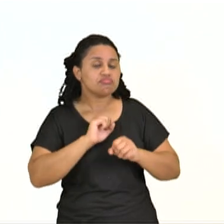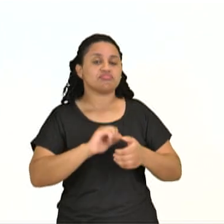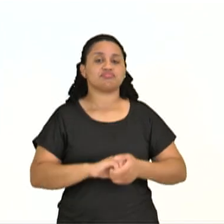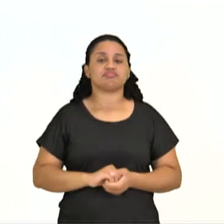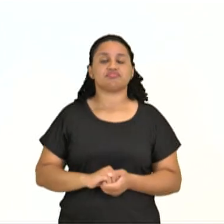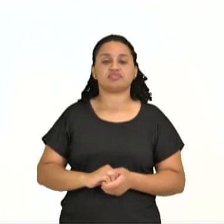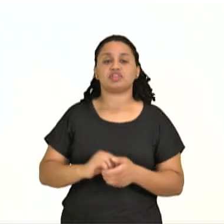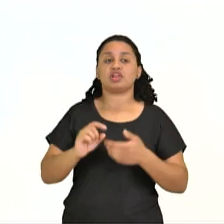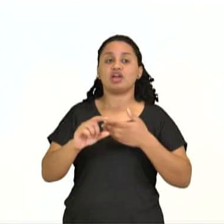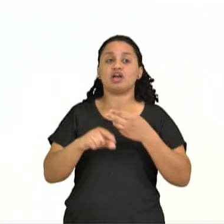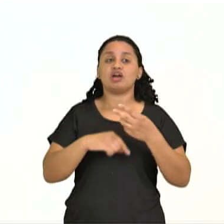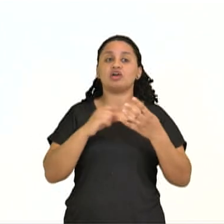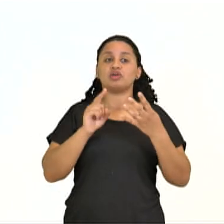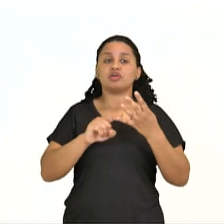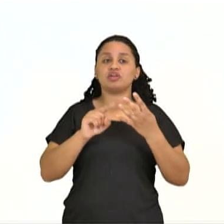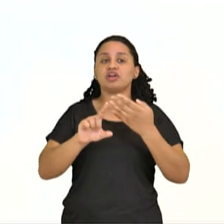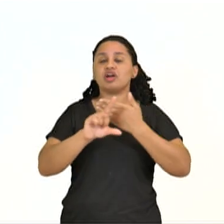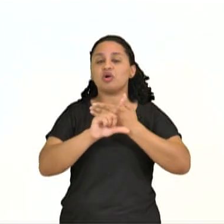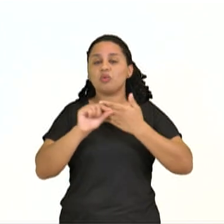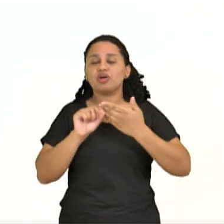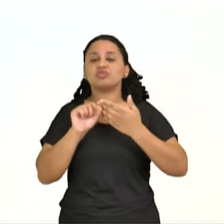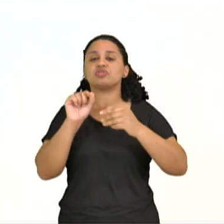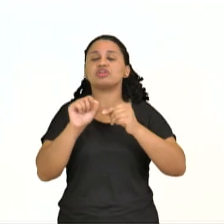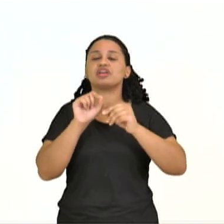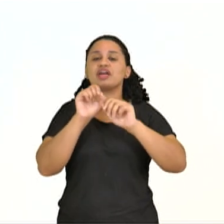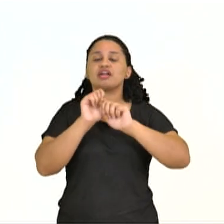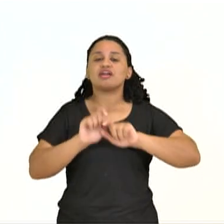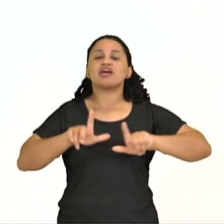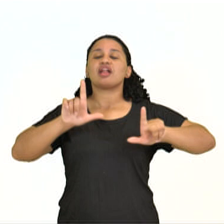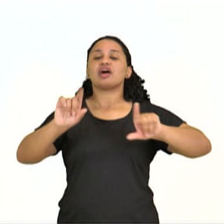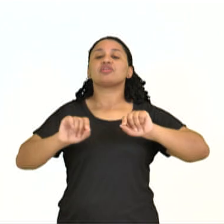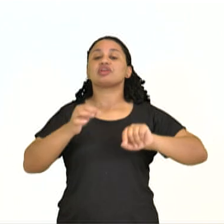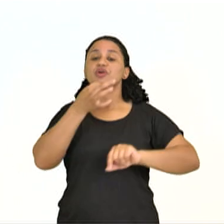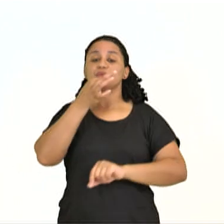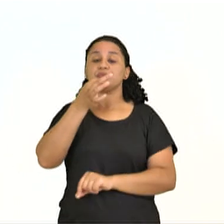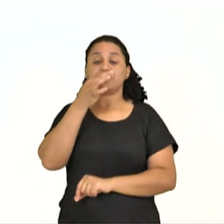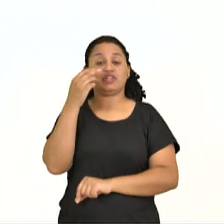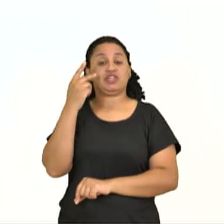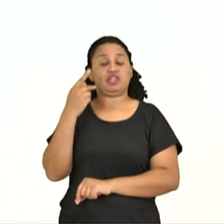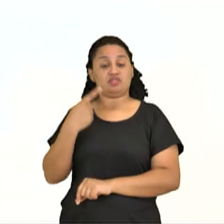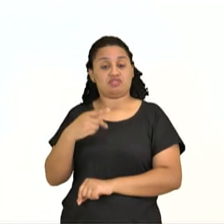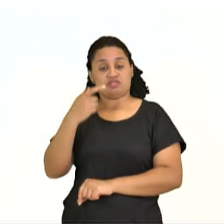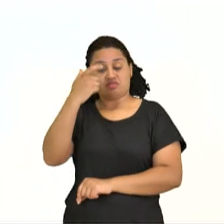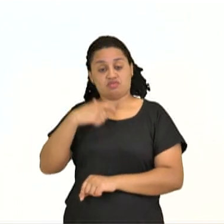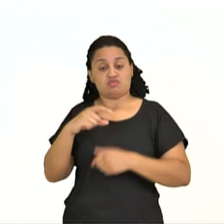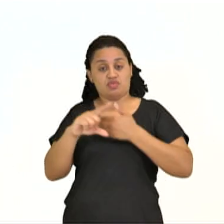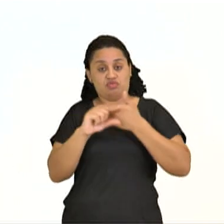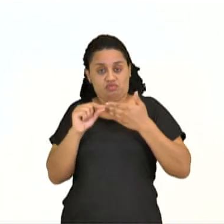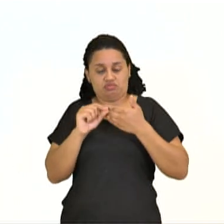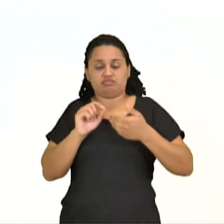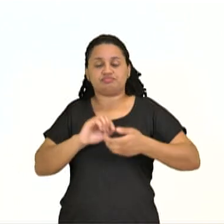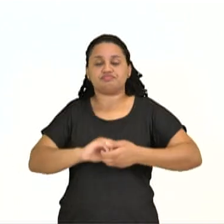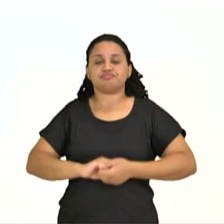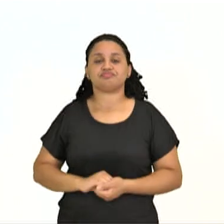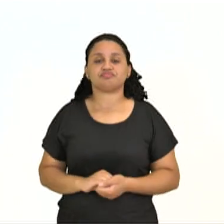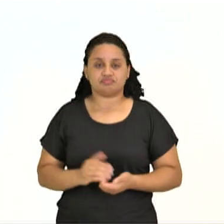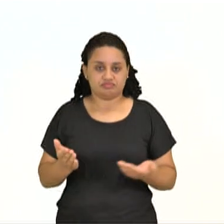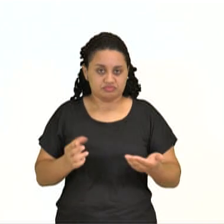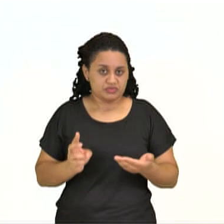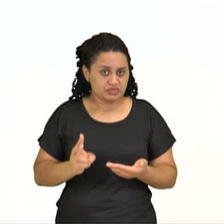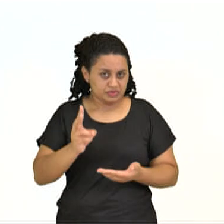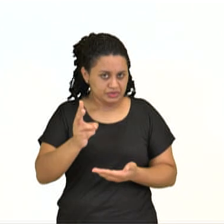vista, através dos argumentos que justificam a sua ideia, não se esqueçam disso. Vamos